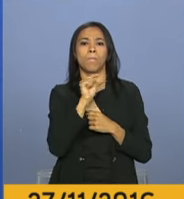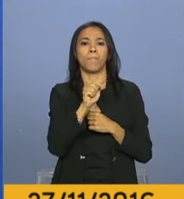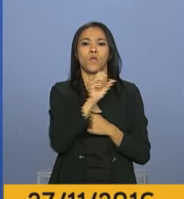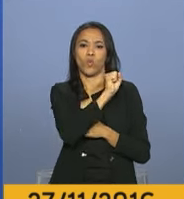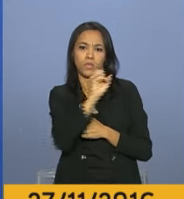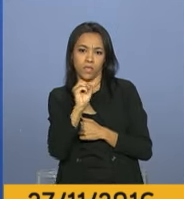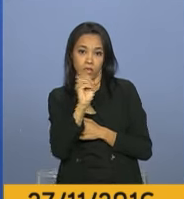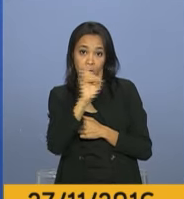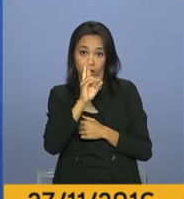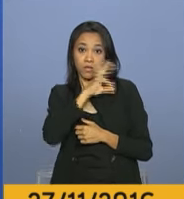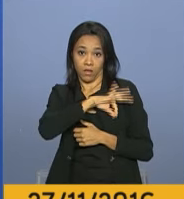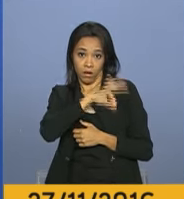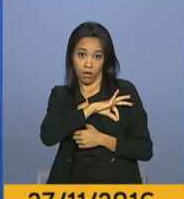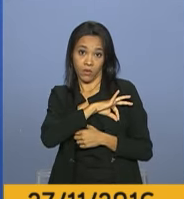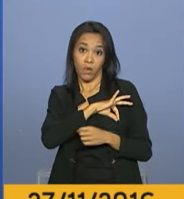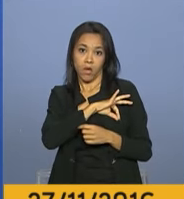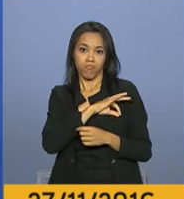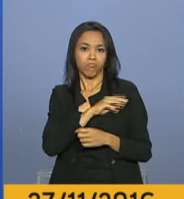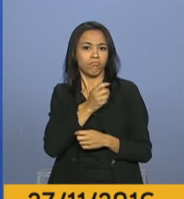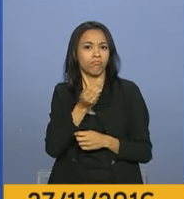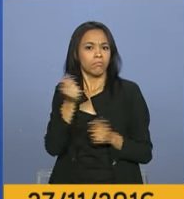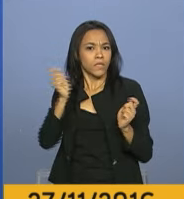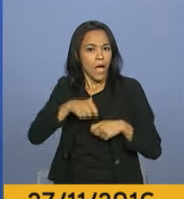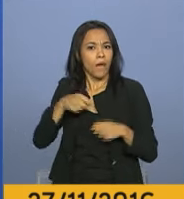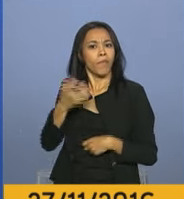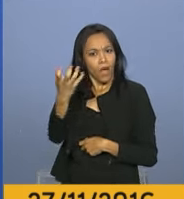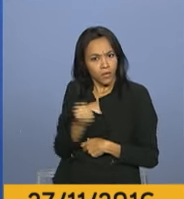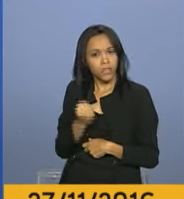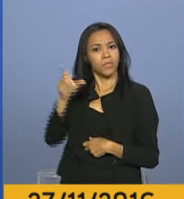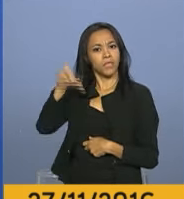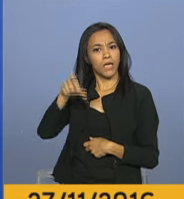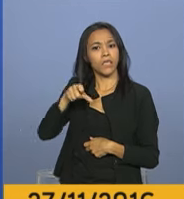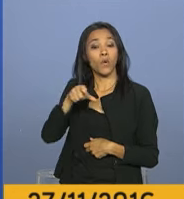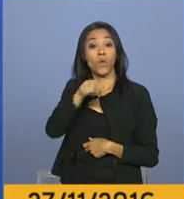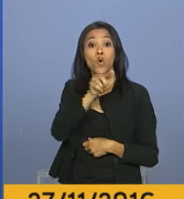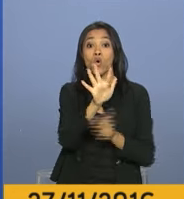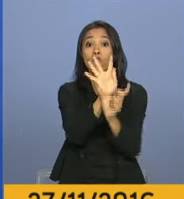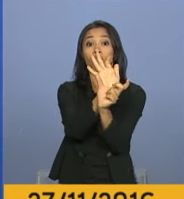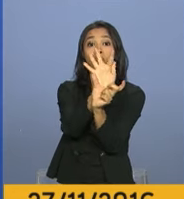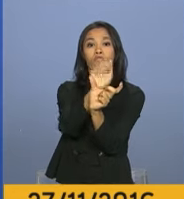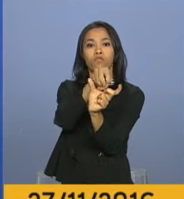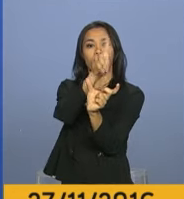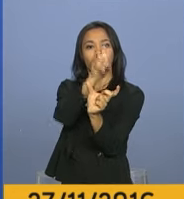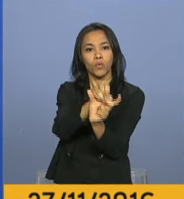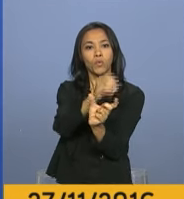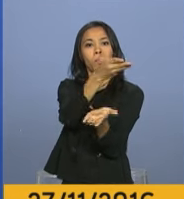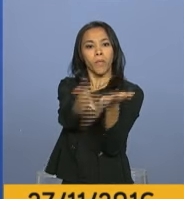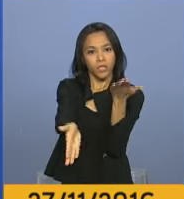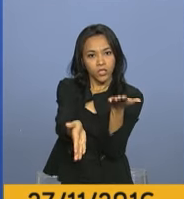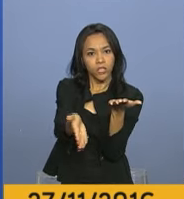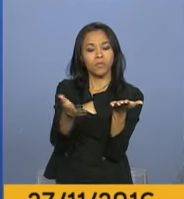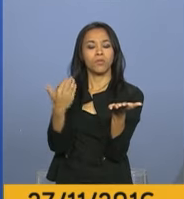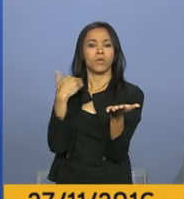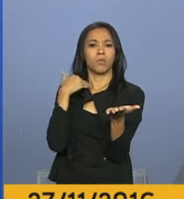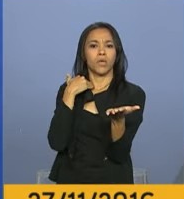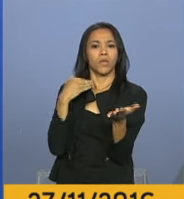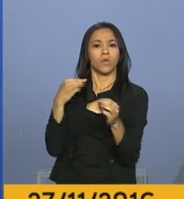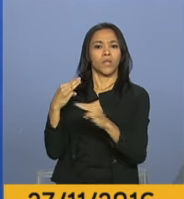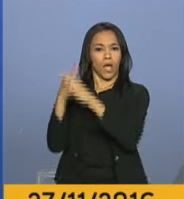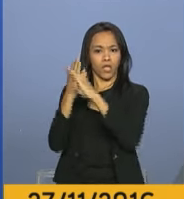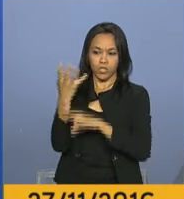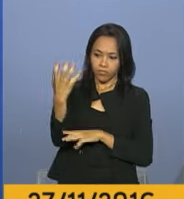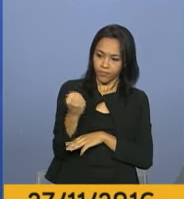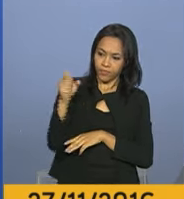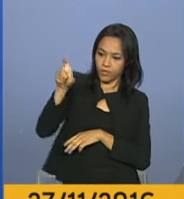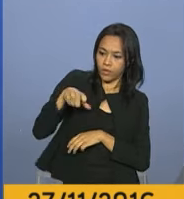até R$ 1.800, possam receber a fundo perdido R$ 5.000 da Caixa Econômica Federal para